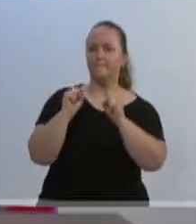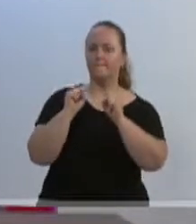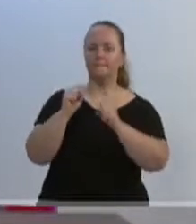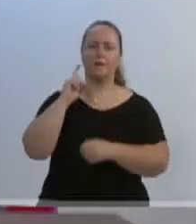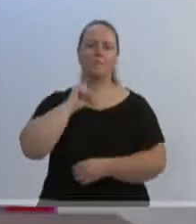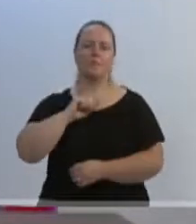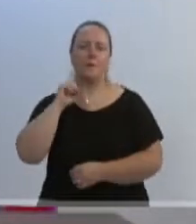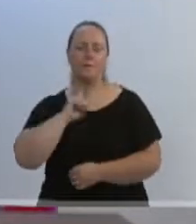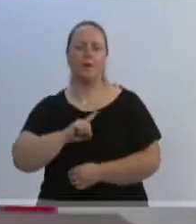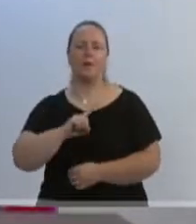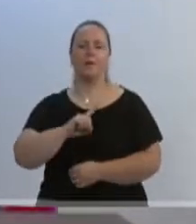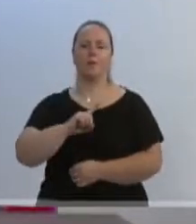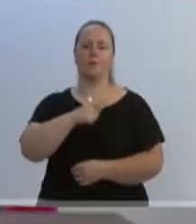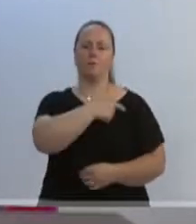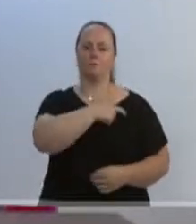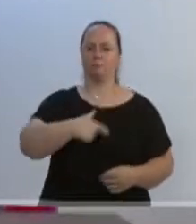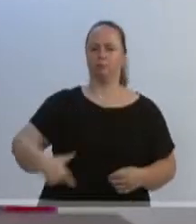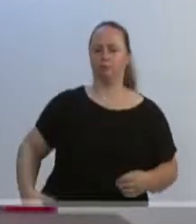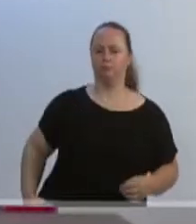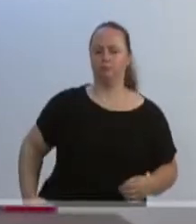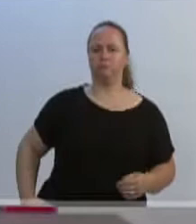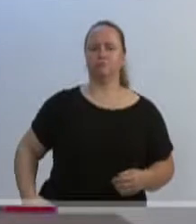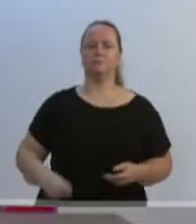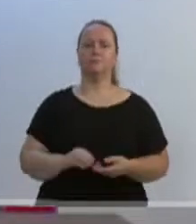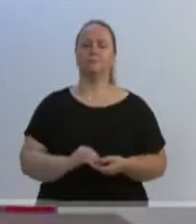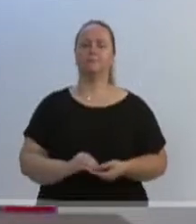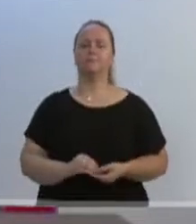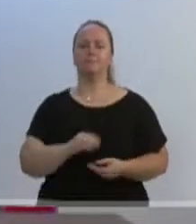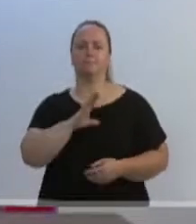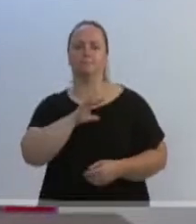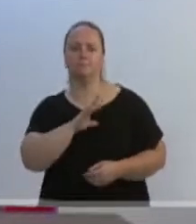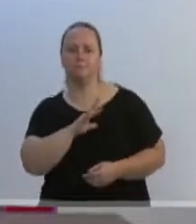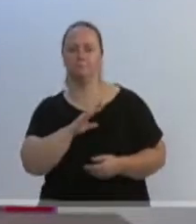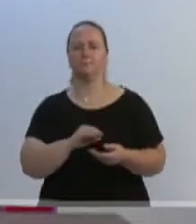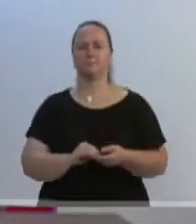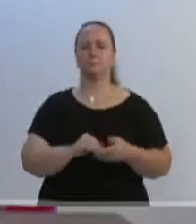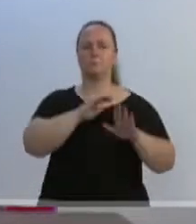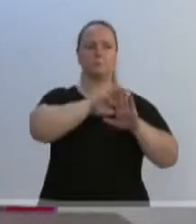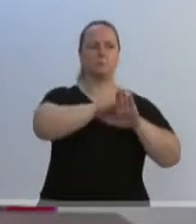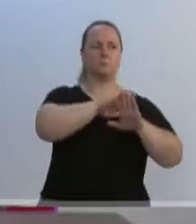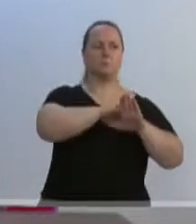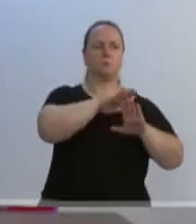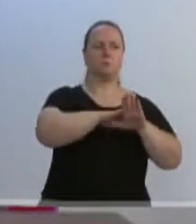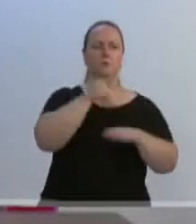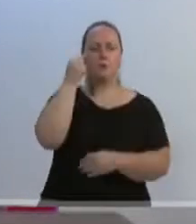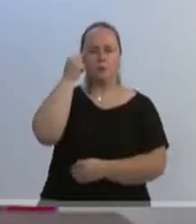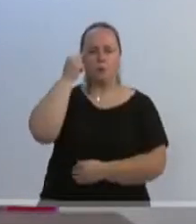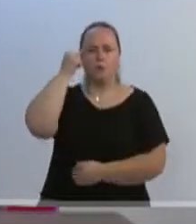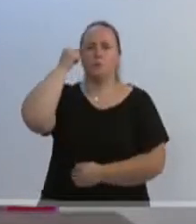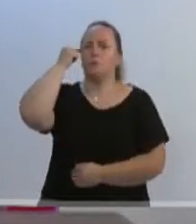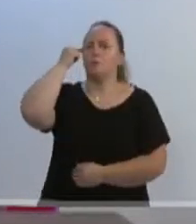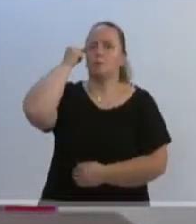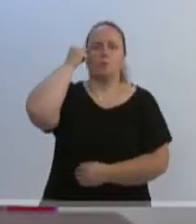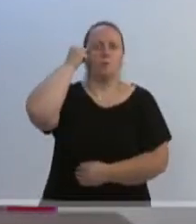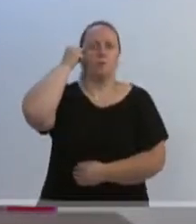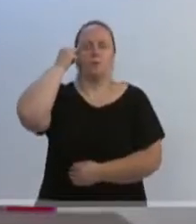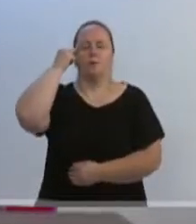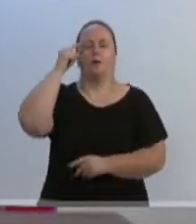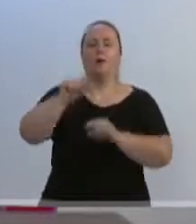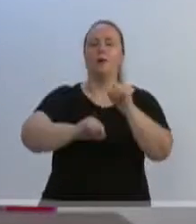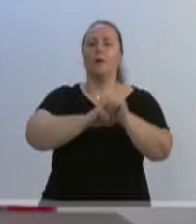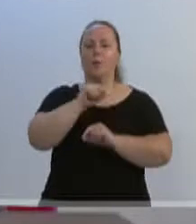Botafogo, Vasco e outros times. Ideologia é aquela pessoa que é fanática, como eu, como o vereador Gilson, que